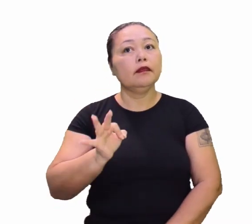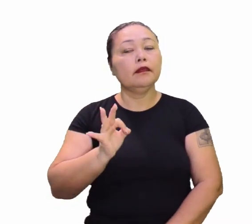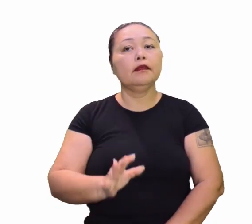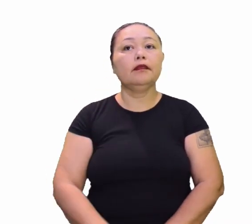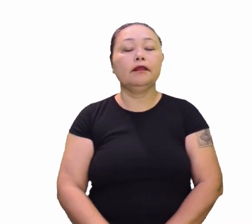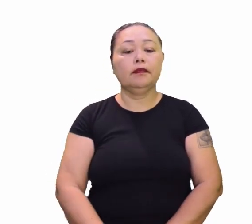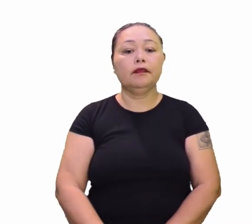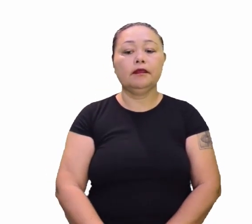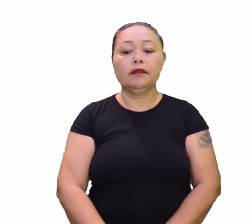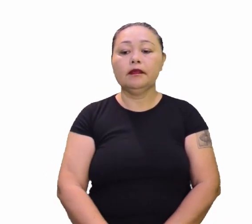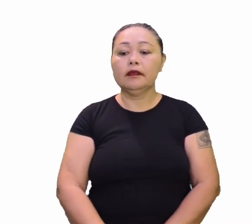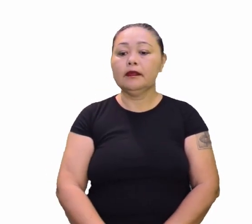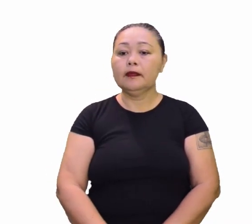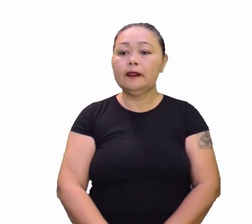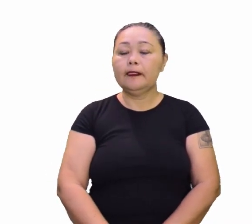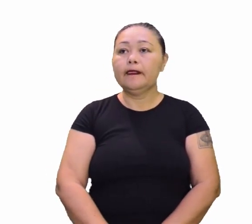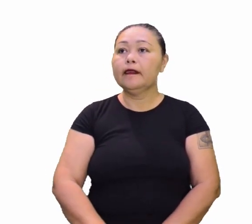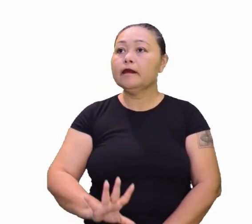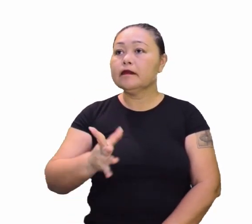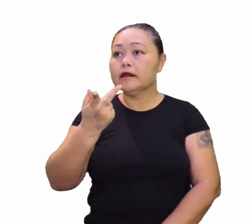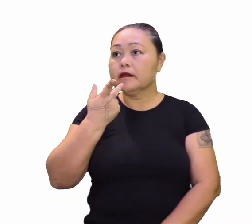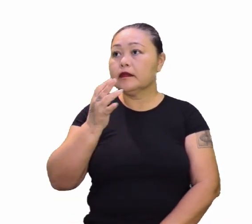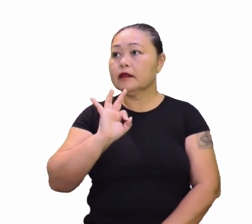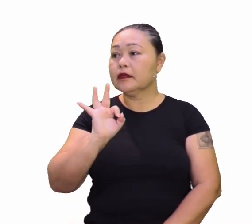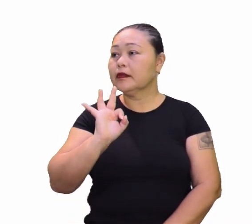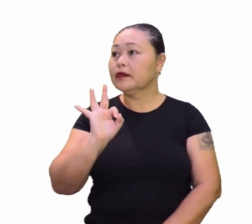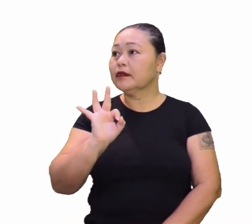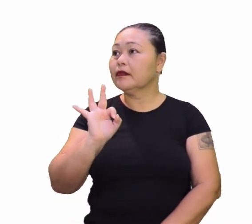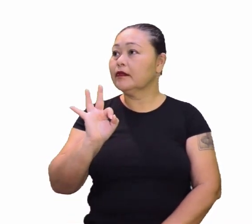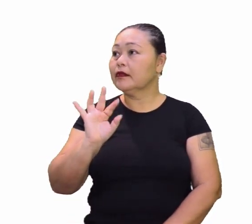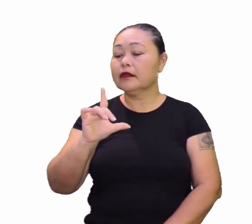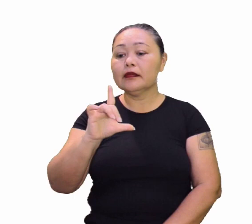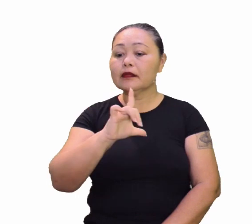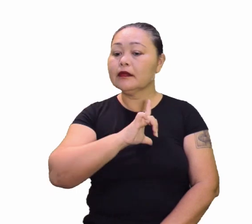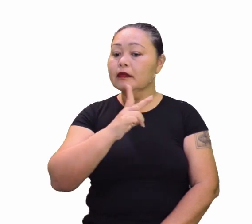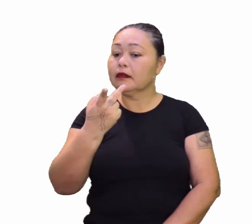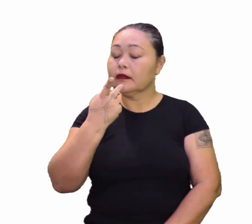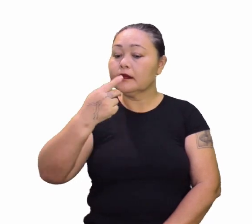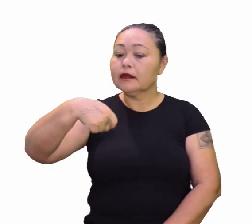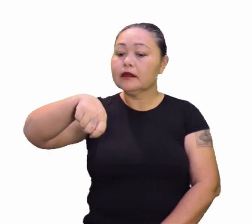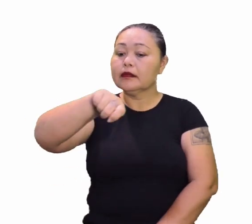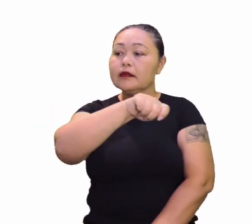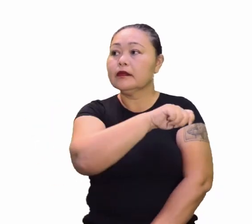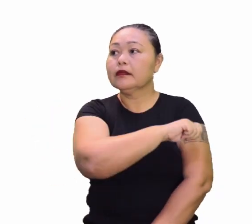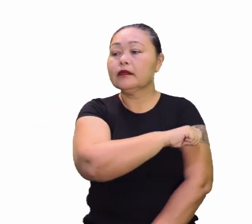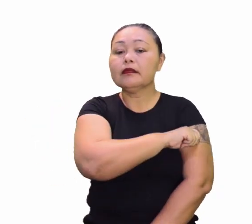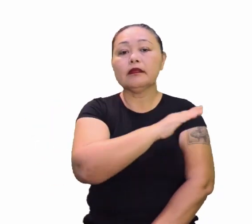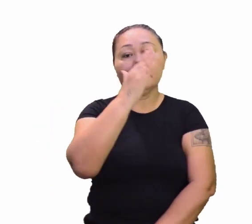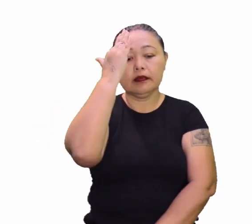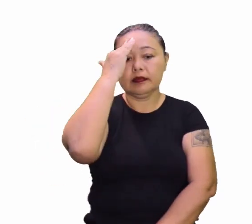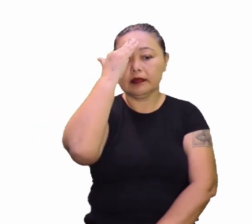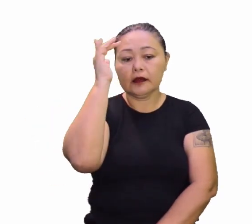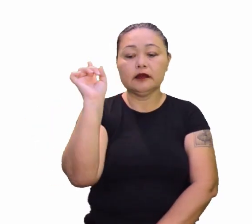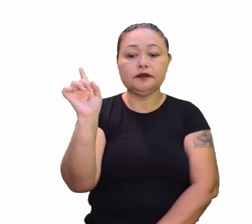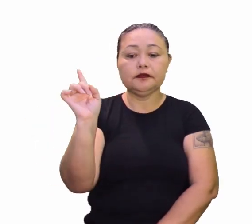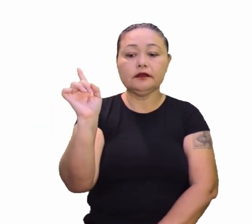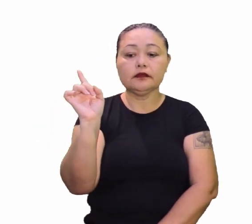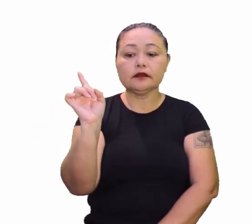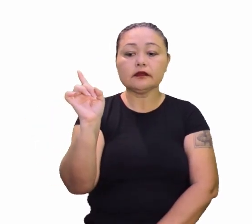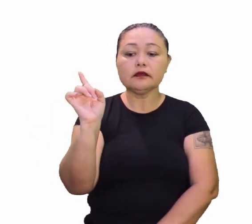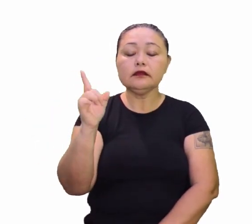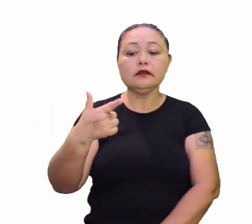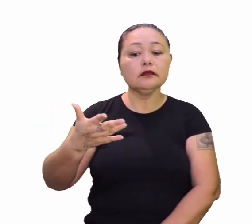Jorge? Perfeito. Alguma observação? Não, uma observação que nós queremos que os nossos queridos alunos entendam é